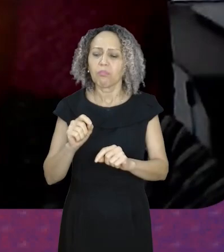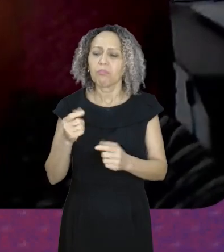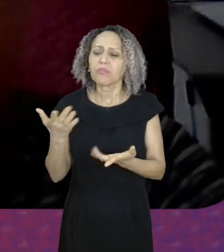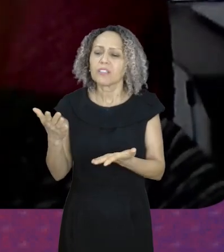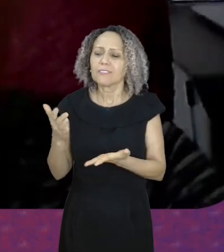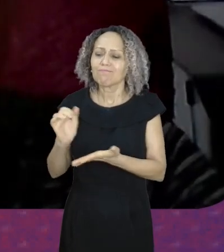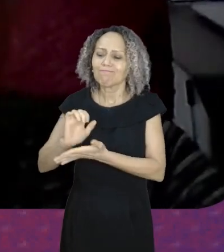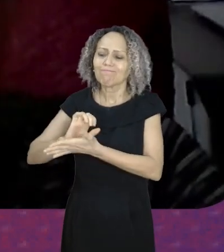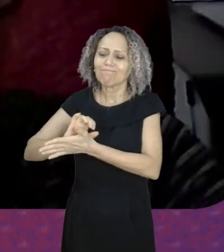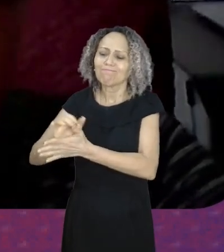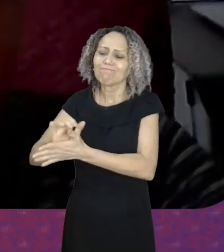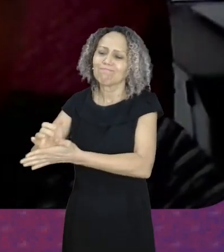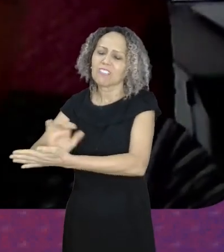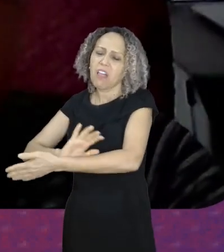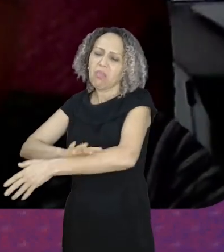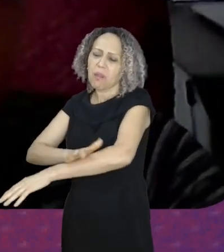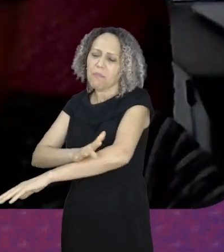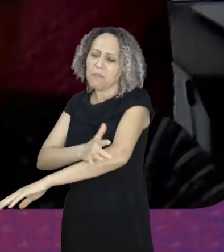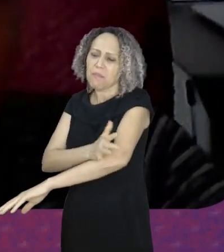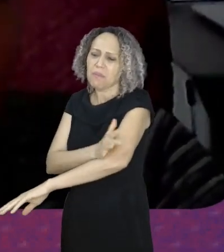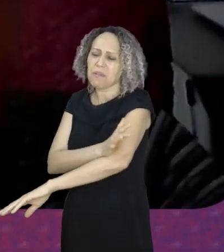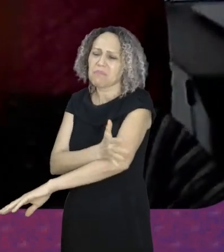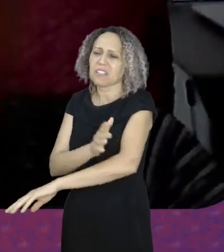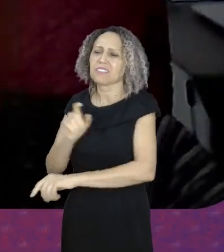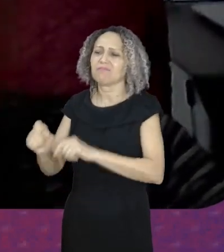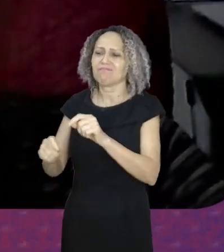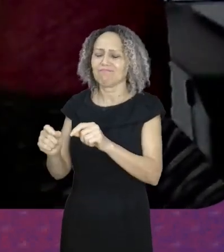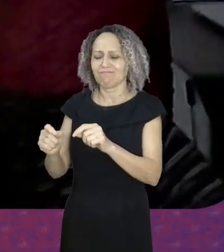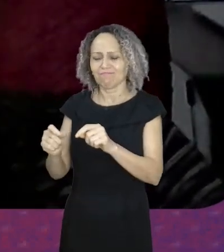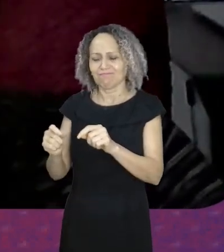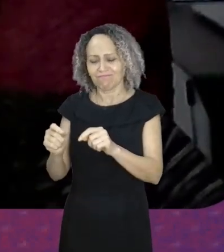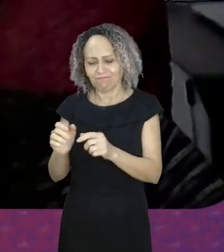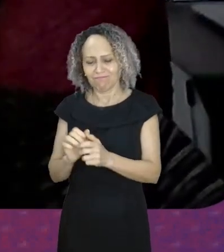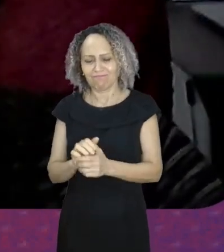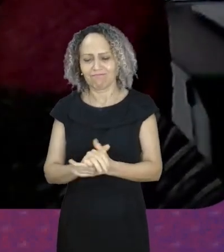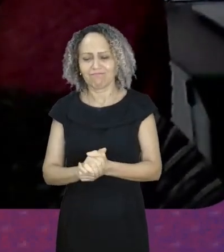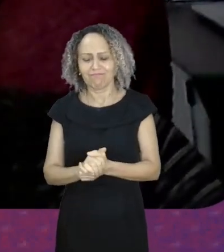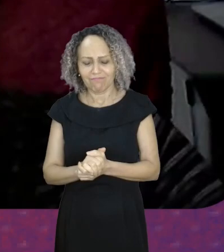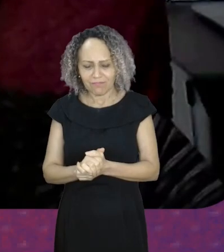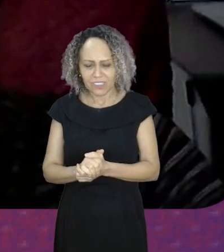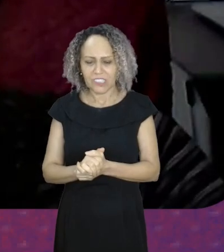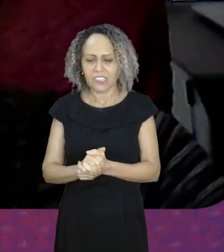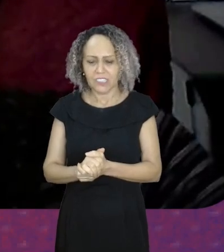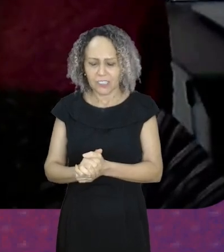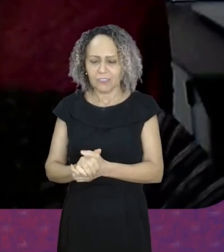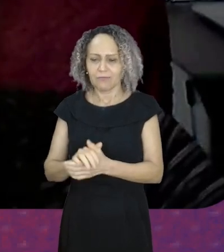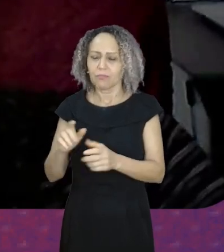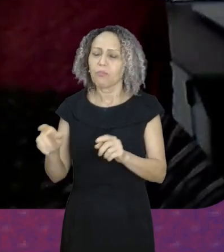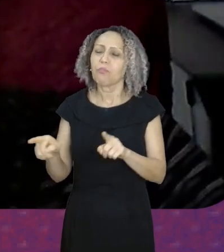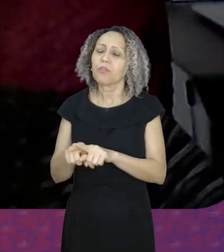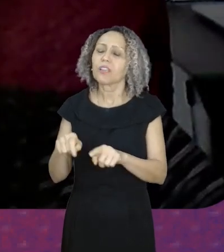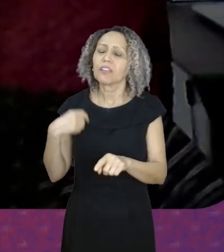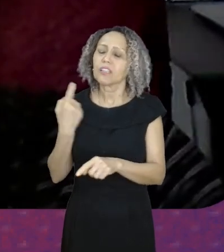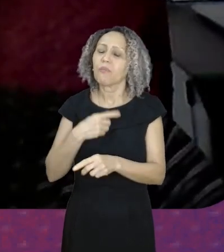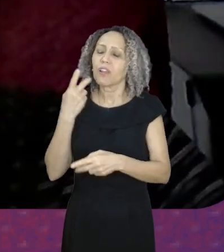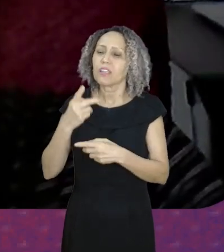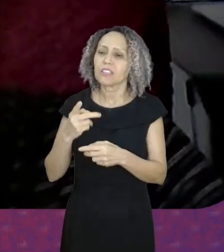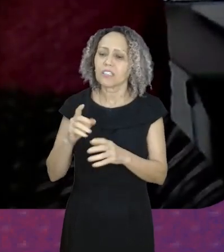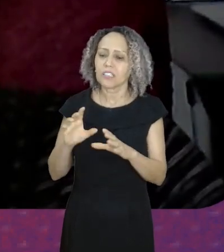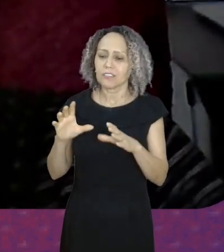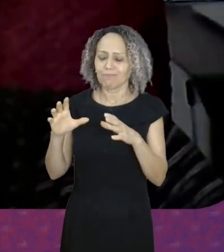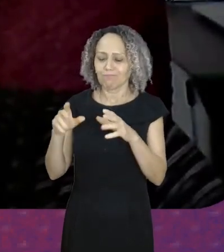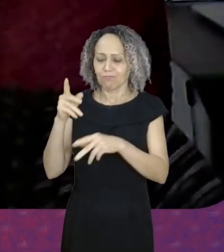exclusão racial e étnica, uma vez que estamos falando da população negra. Mas cabe falar de